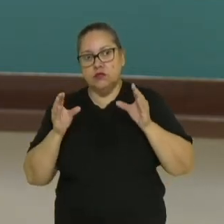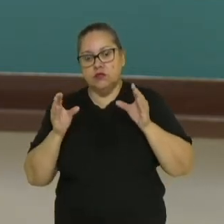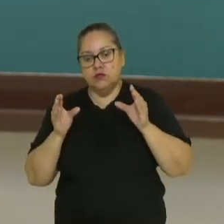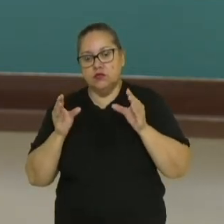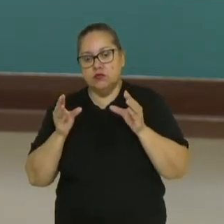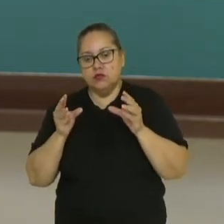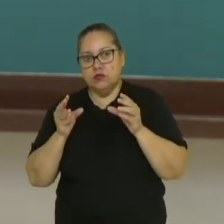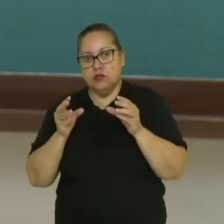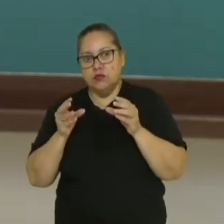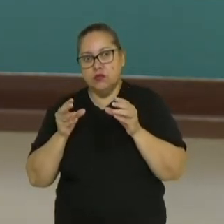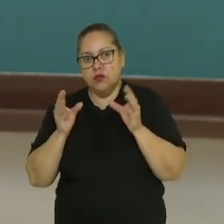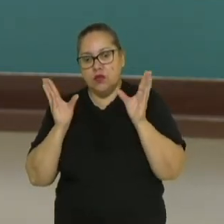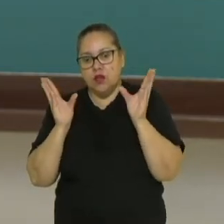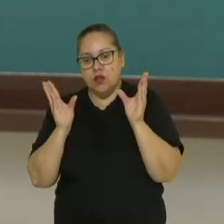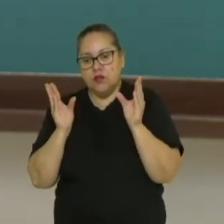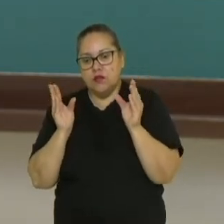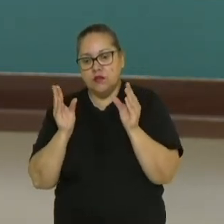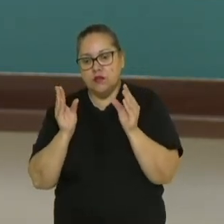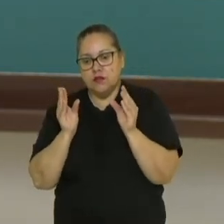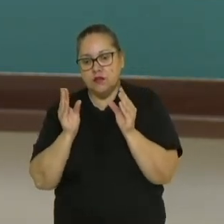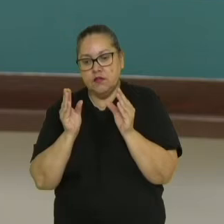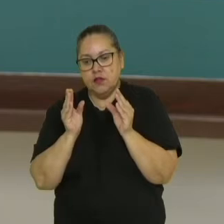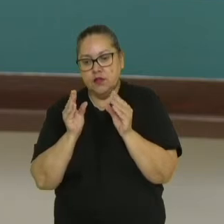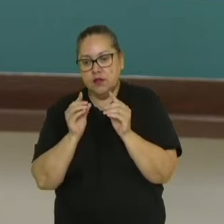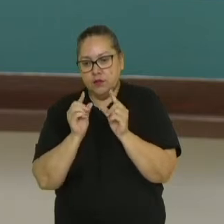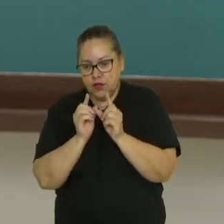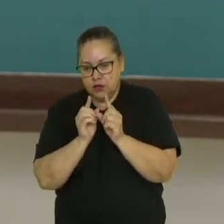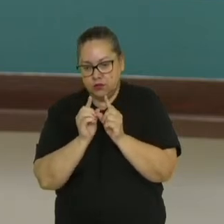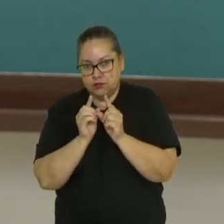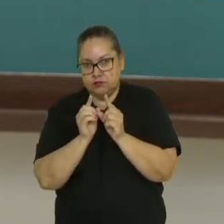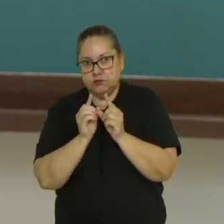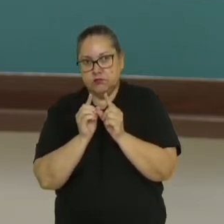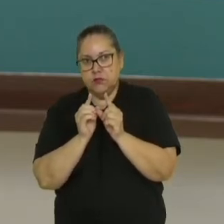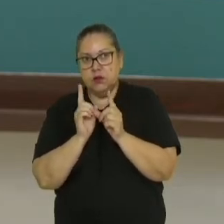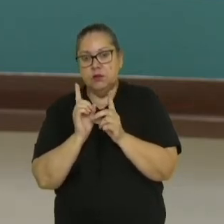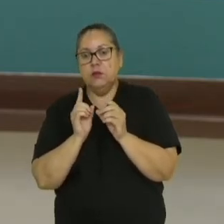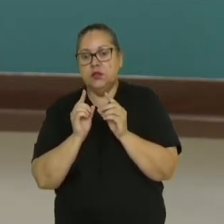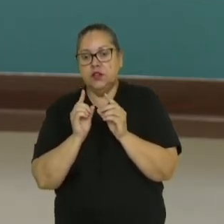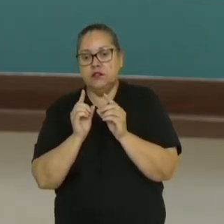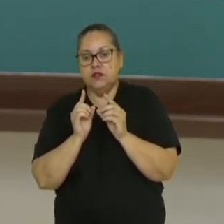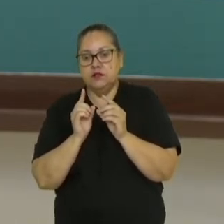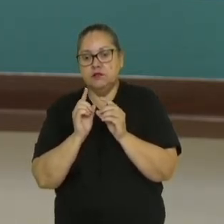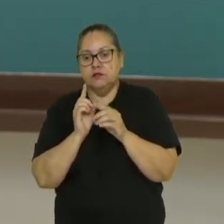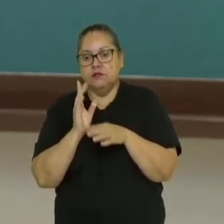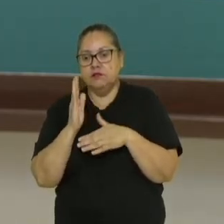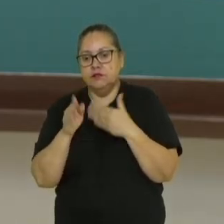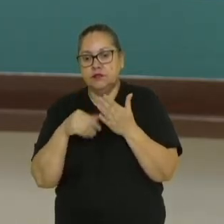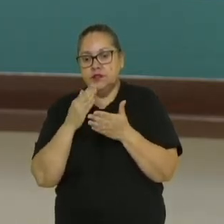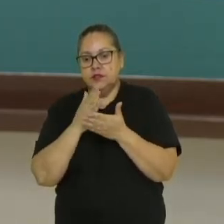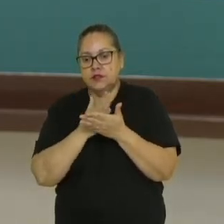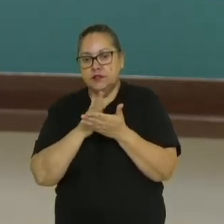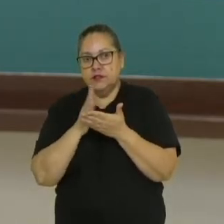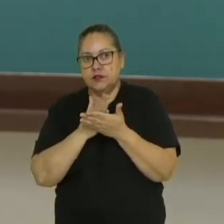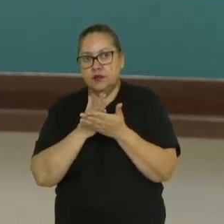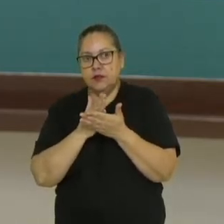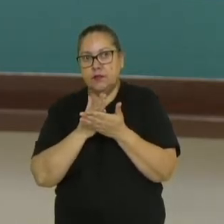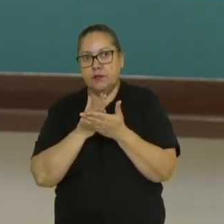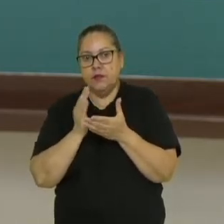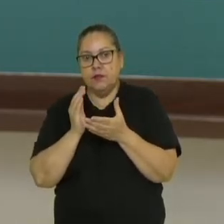se condensar, eles começam a se encolher, fica bem pequenininho para poder fazer o processo da divisão. Então é a